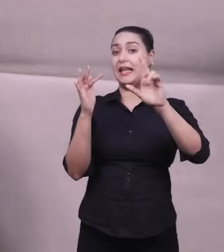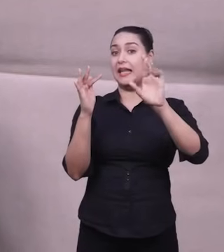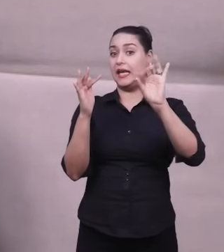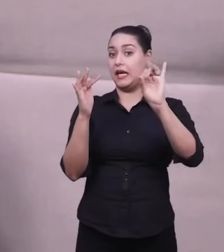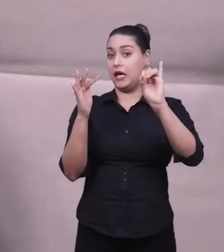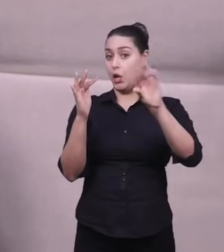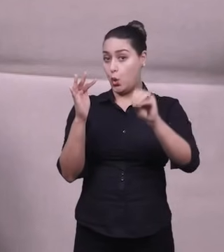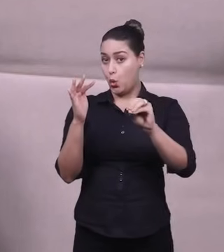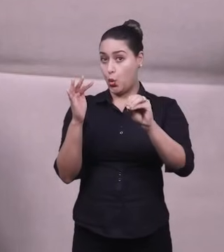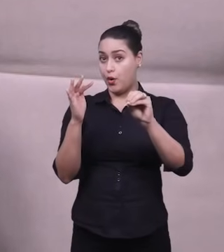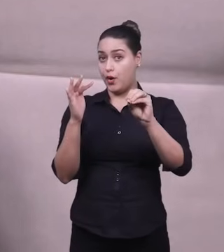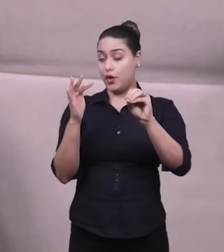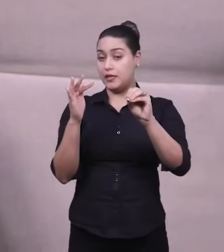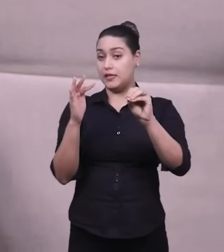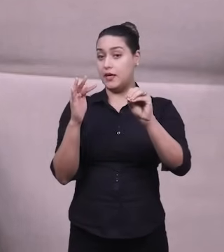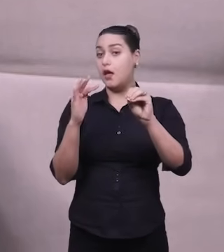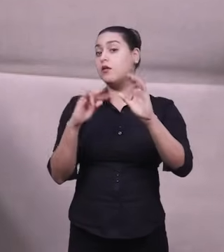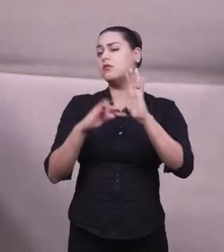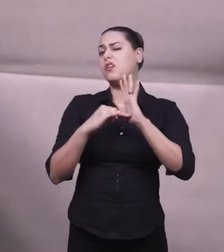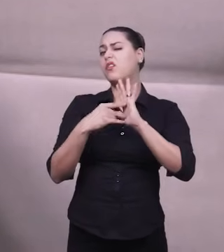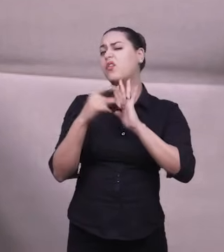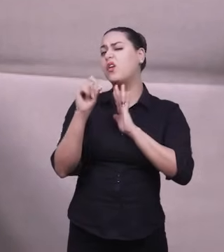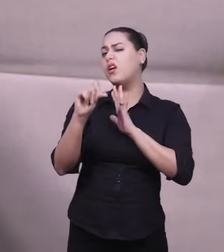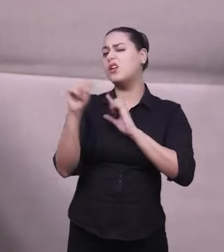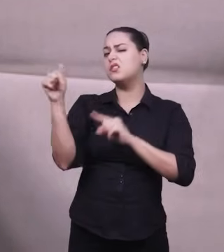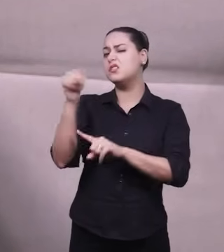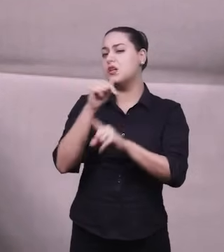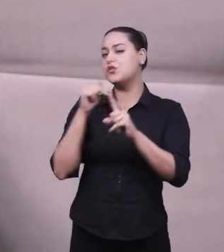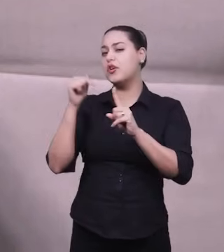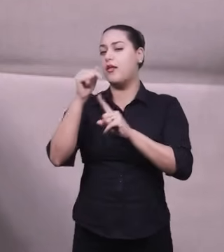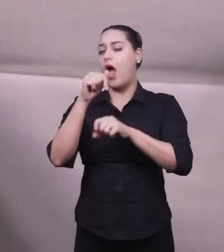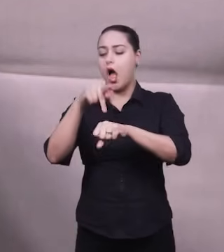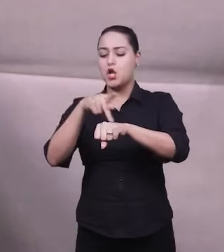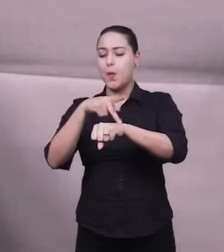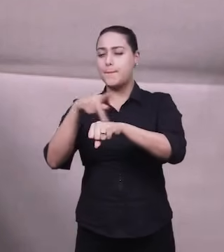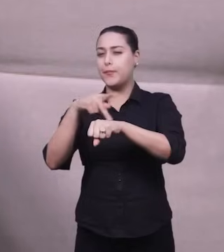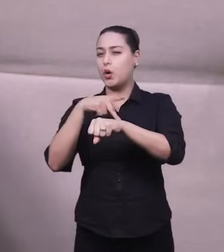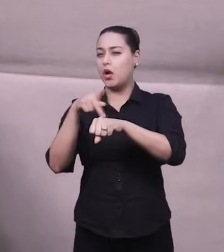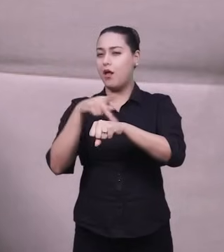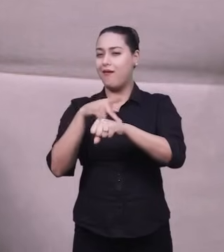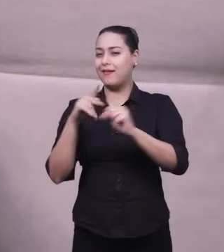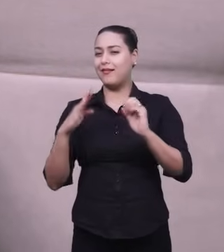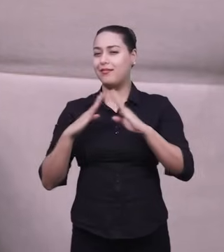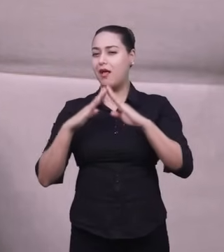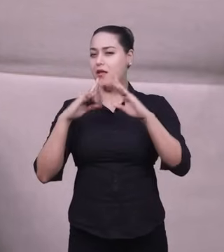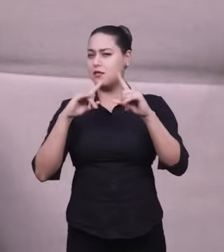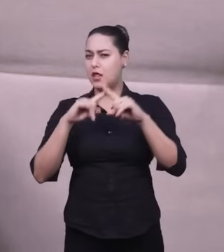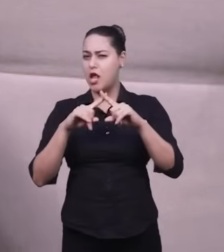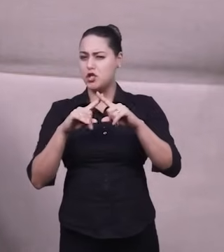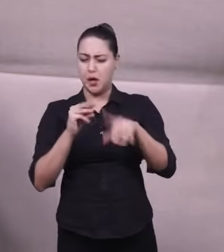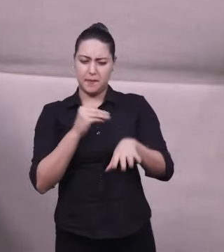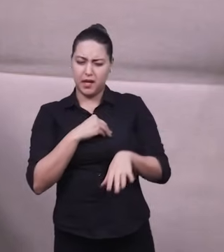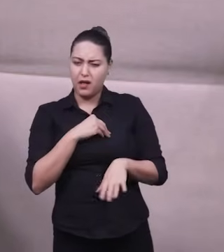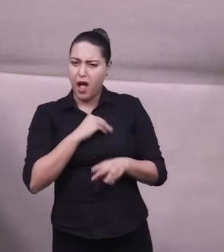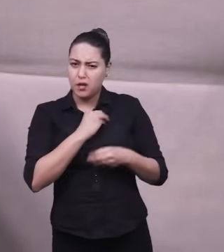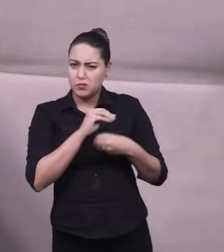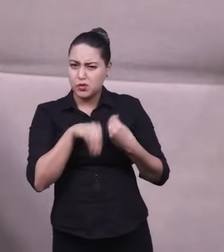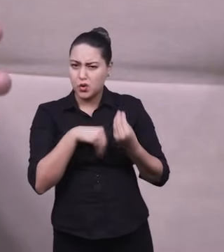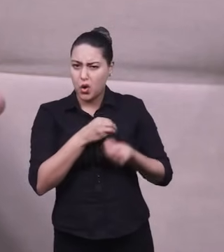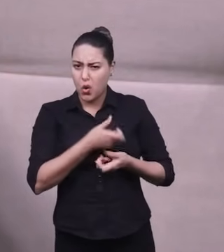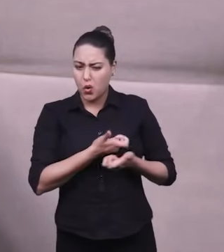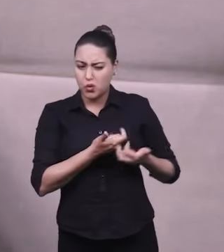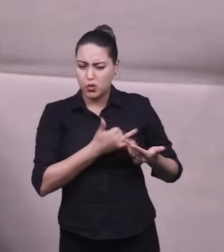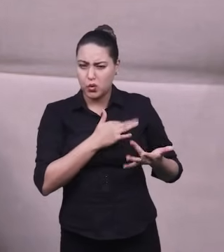perguntou. Os lírios falam da santidade, da pureza, de uma igreja que não se contaminou